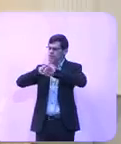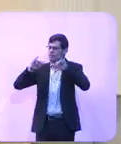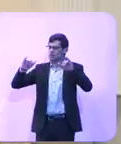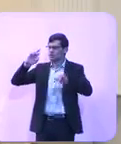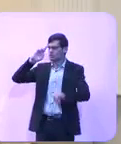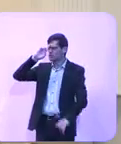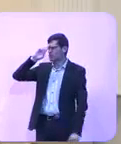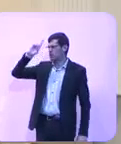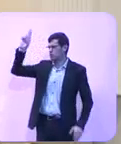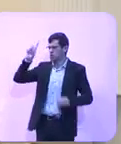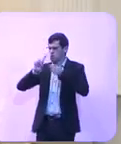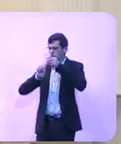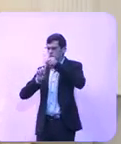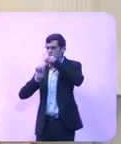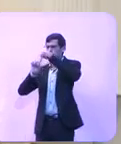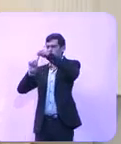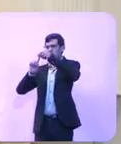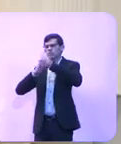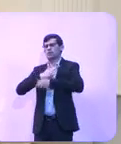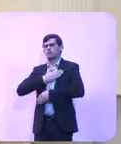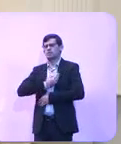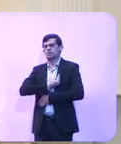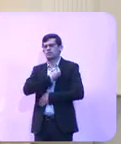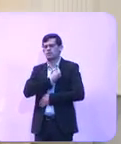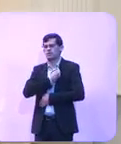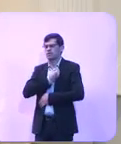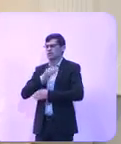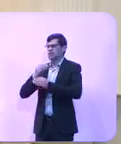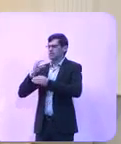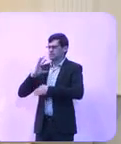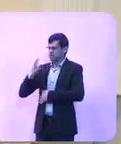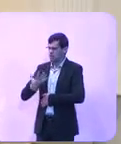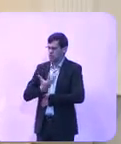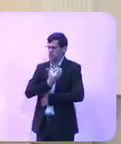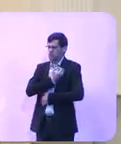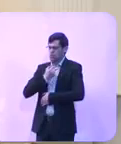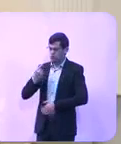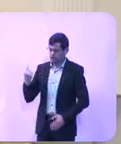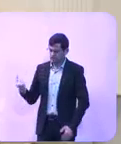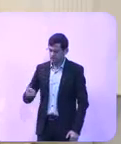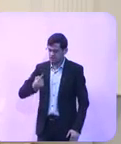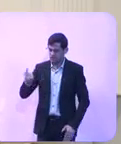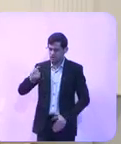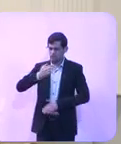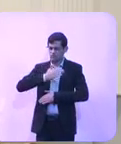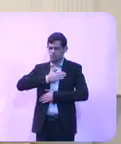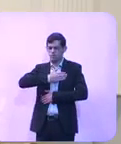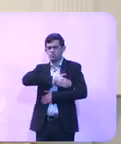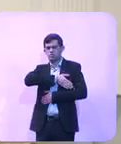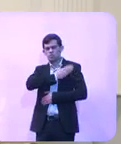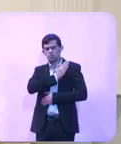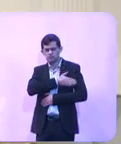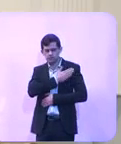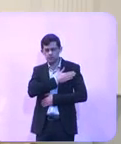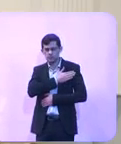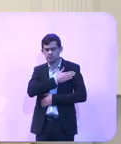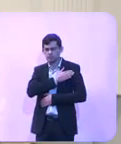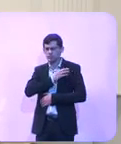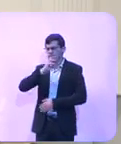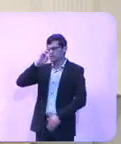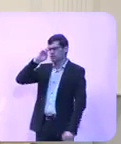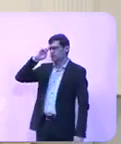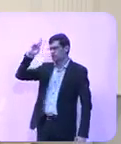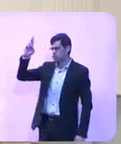Senhor absoluto da minha vida. Salvador eterno do meu coração. E Senhor, eu